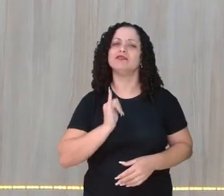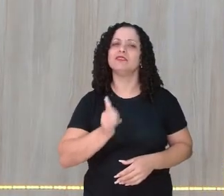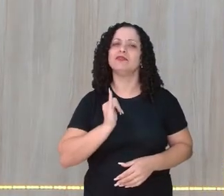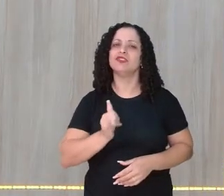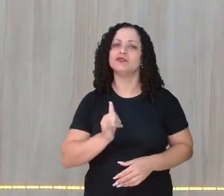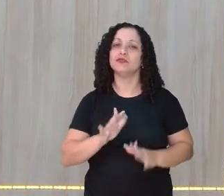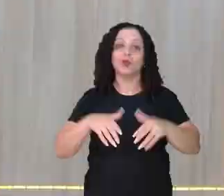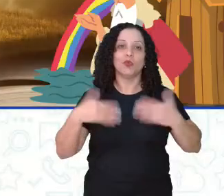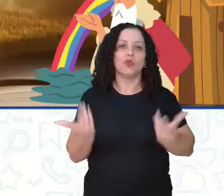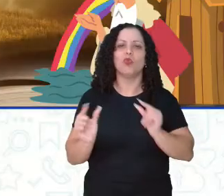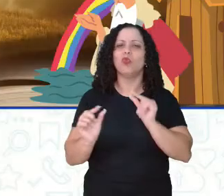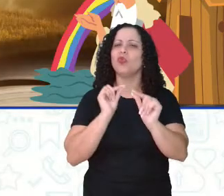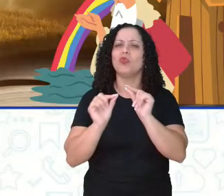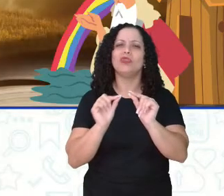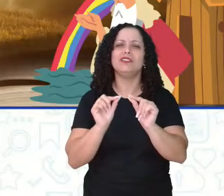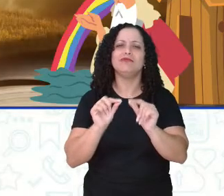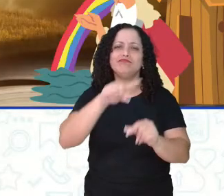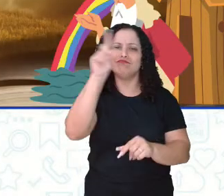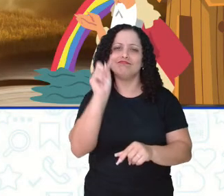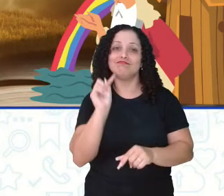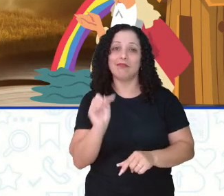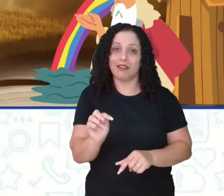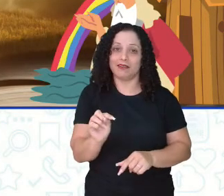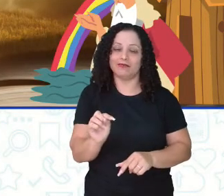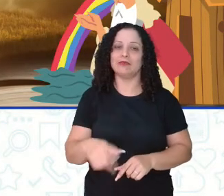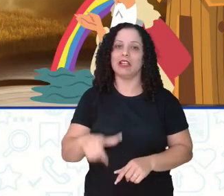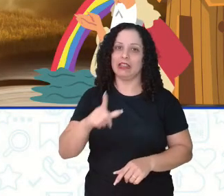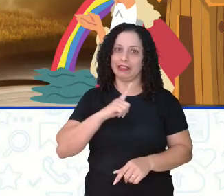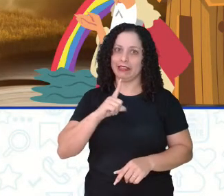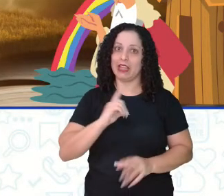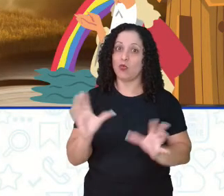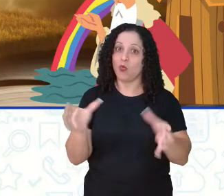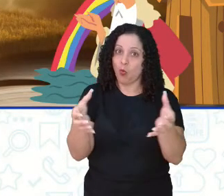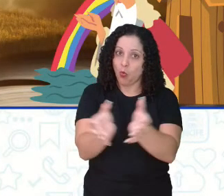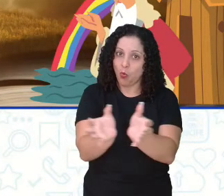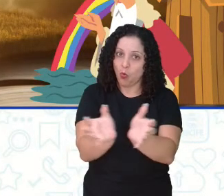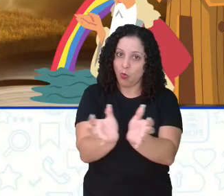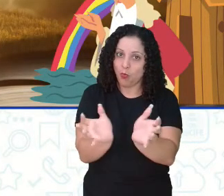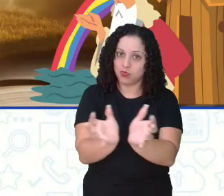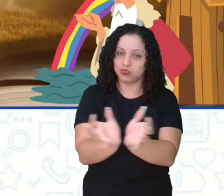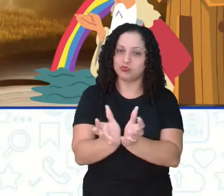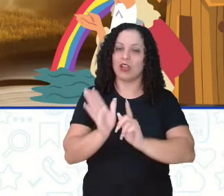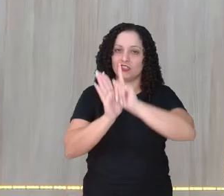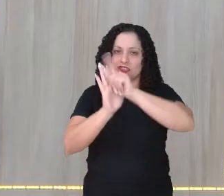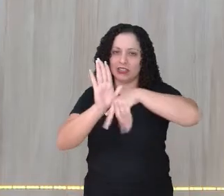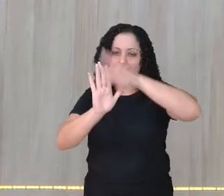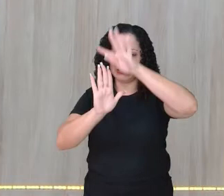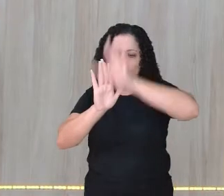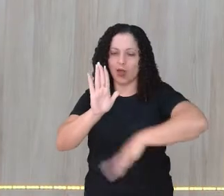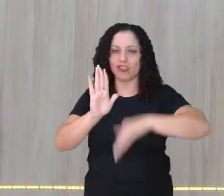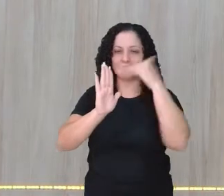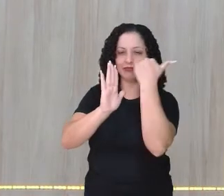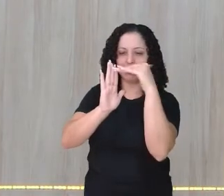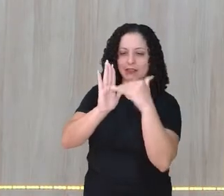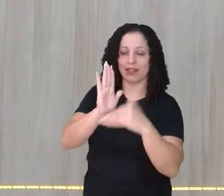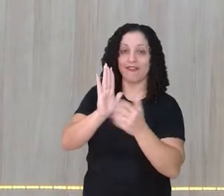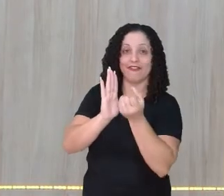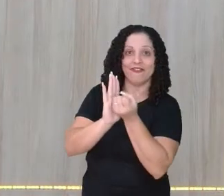que é texto narrativo? A gente tem algumas famílias, né, dos gêneros textuais. A gente pega os gêneros